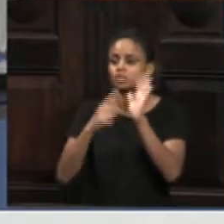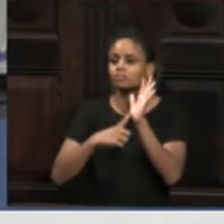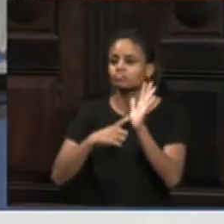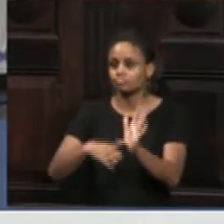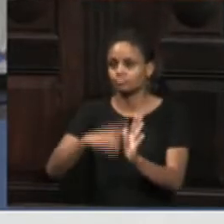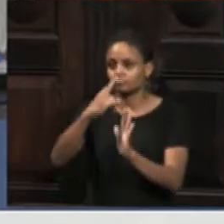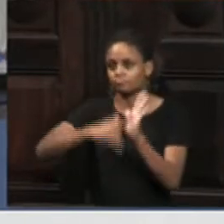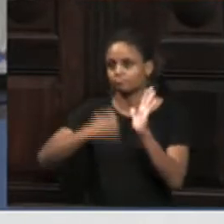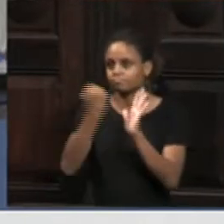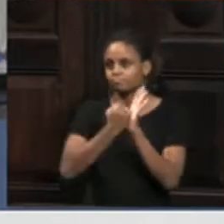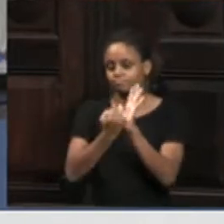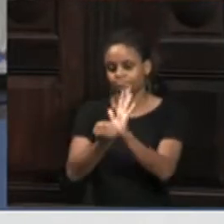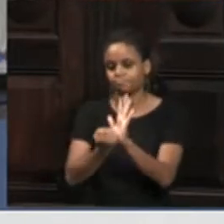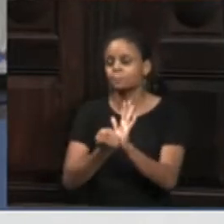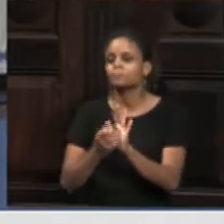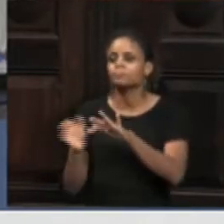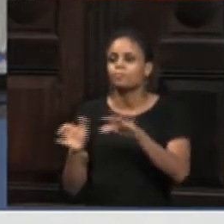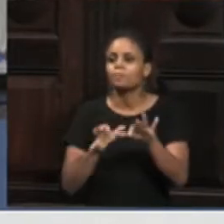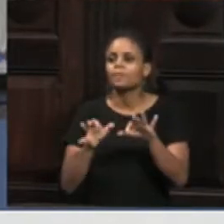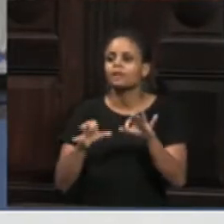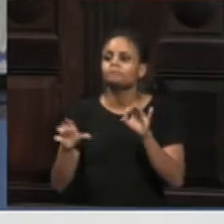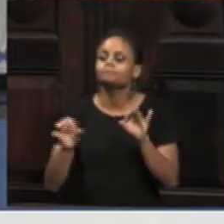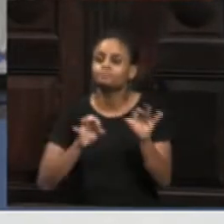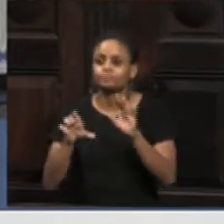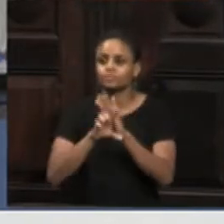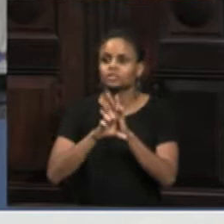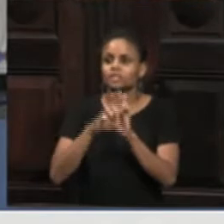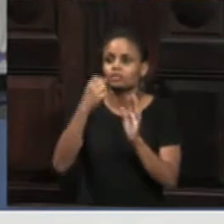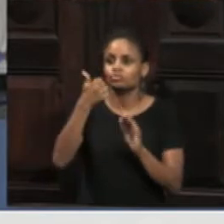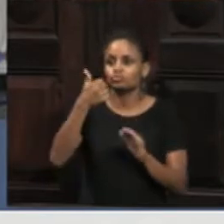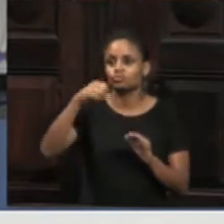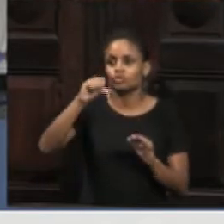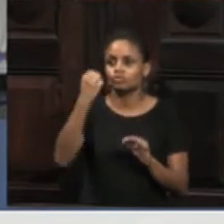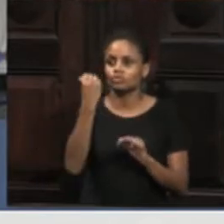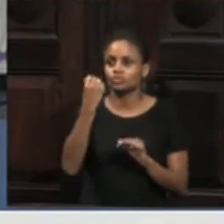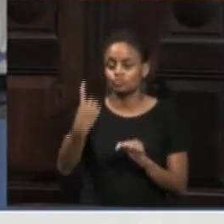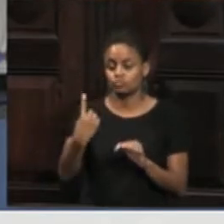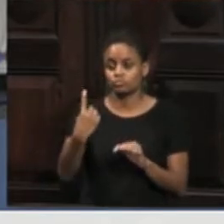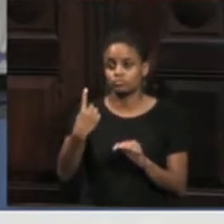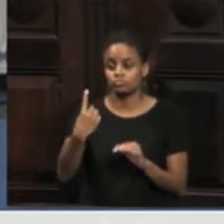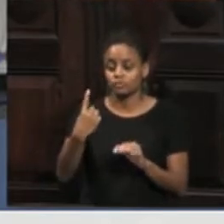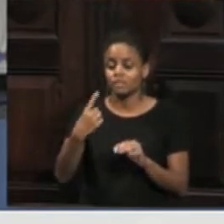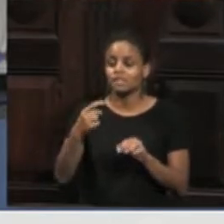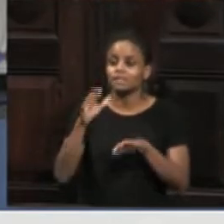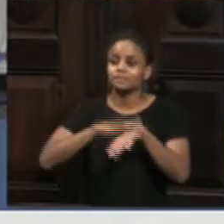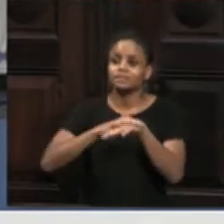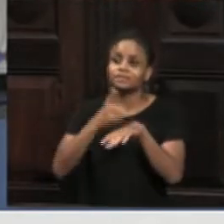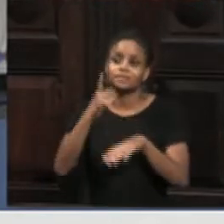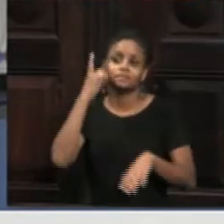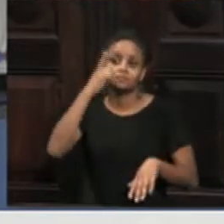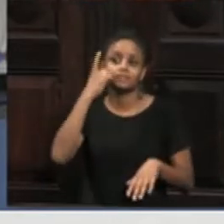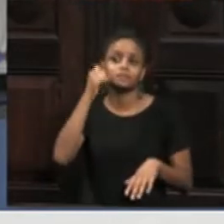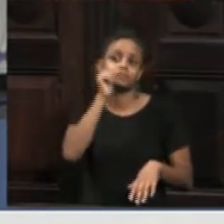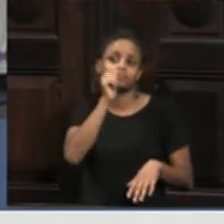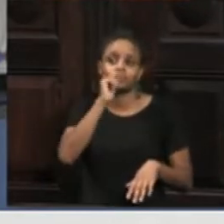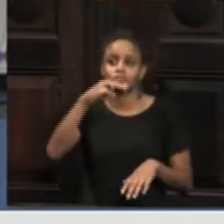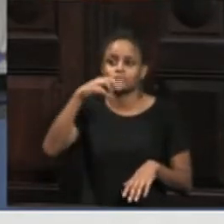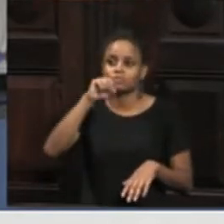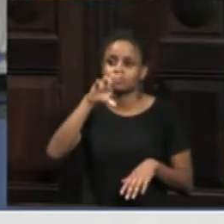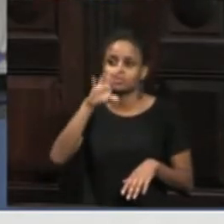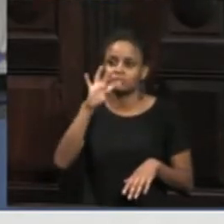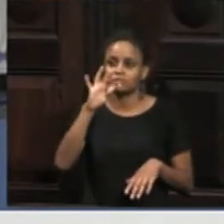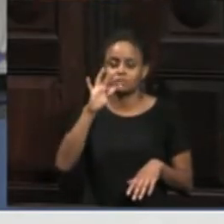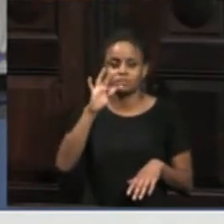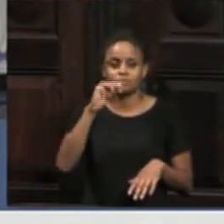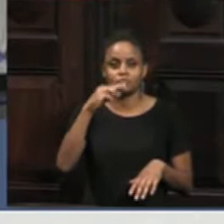publicação. Indicação legislativa 191/2016, de autoria da deputada Marta Rocha, que solicita ao excelentíssimo senhor presidente do